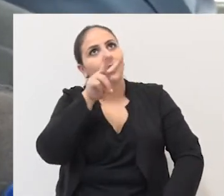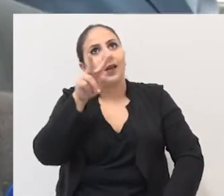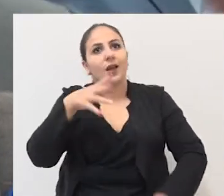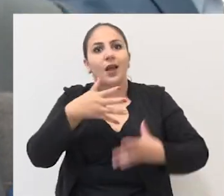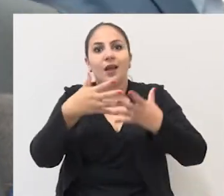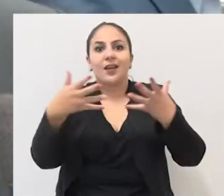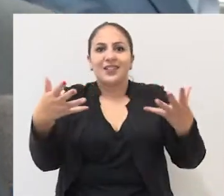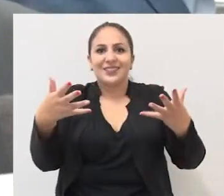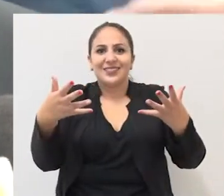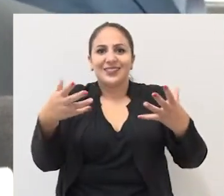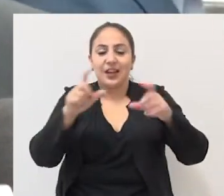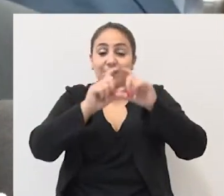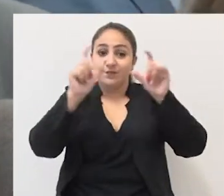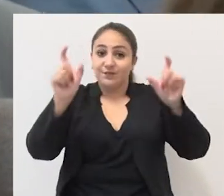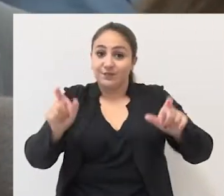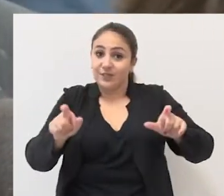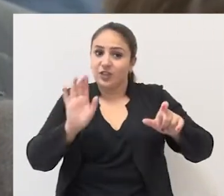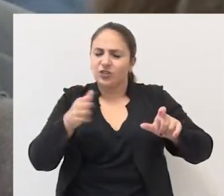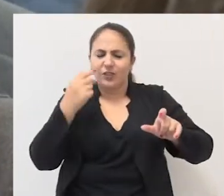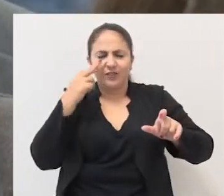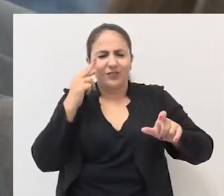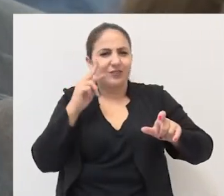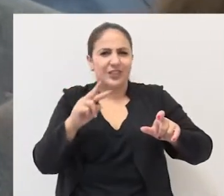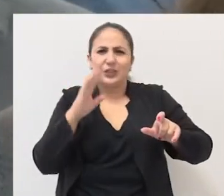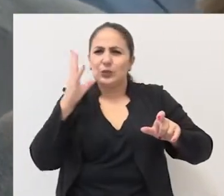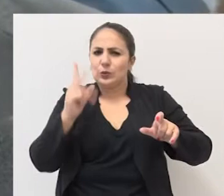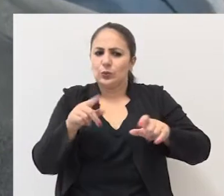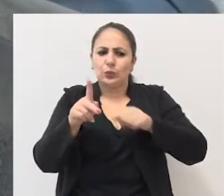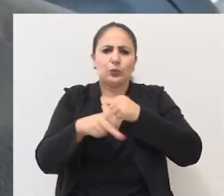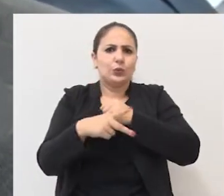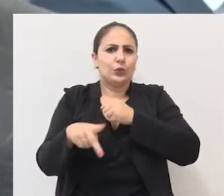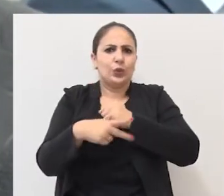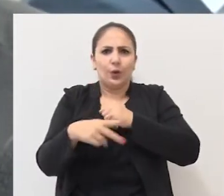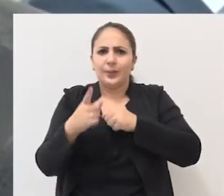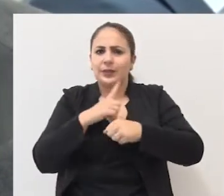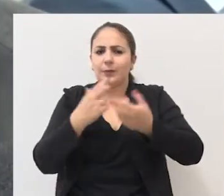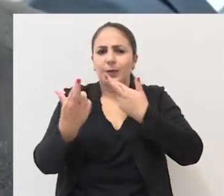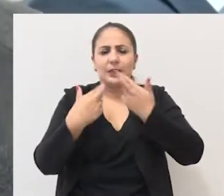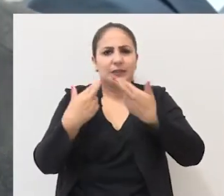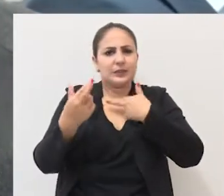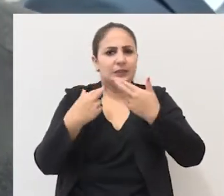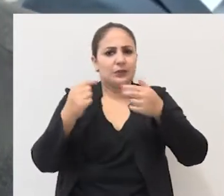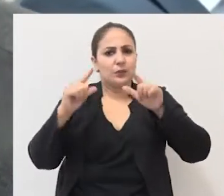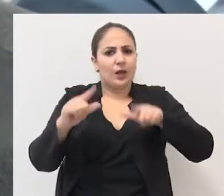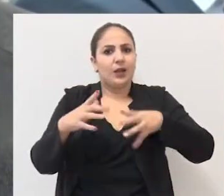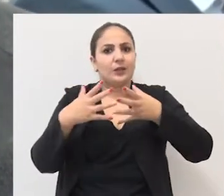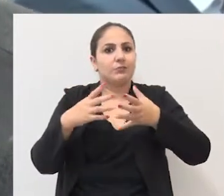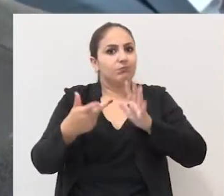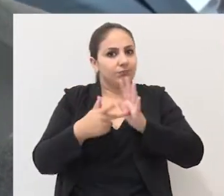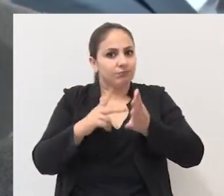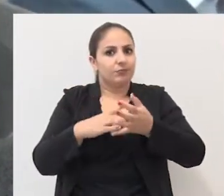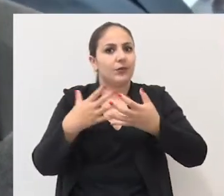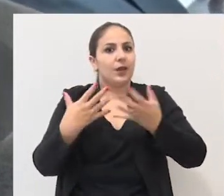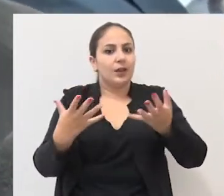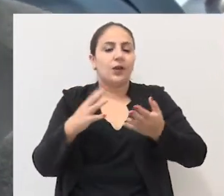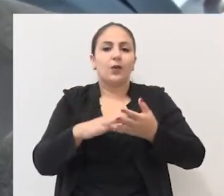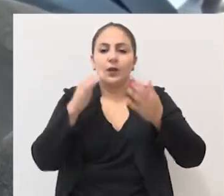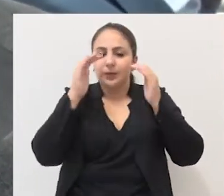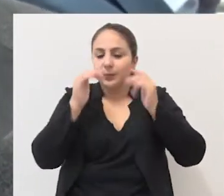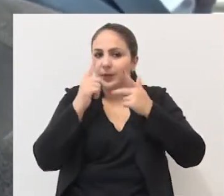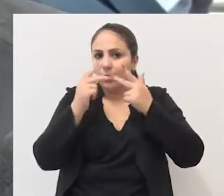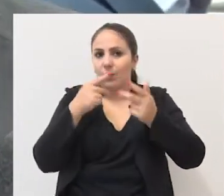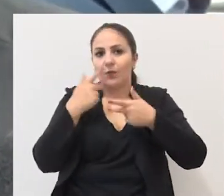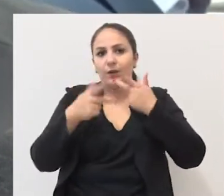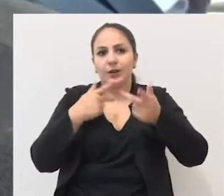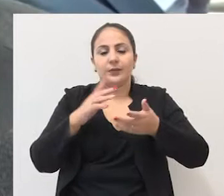tem. Na fachada, ele por si só já reflete, né, que é um shopping, tem uma relação espacial significativa, esse respeito que eu